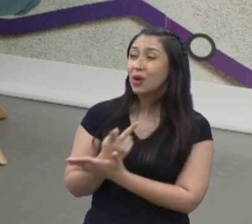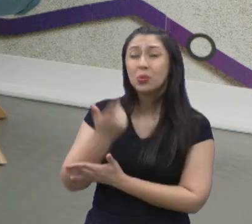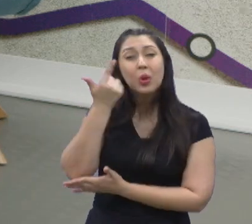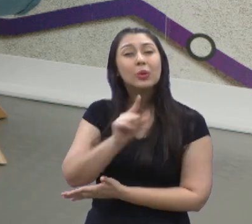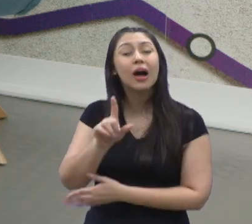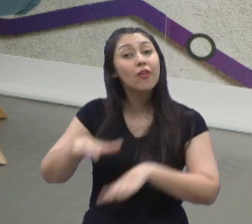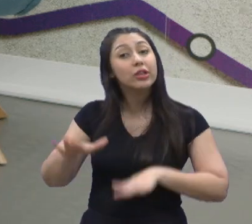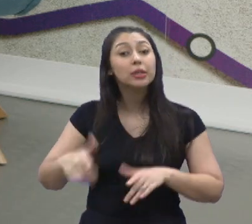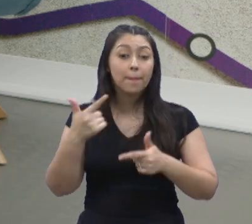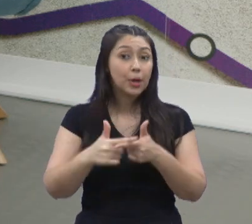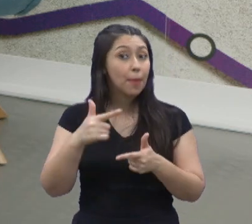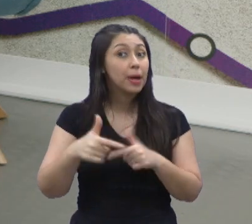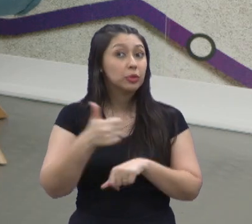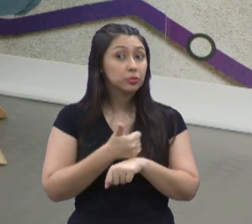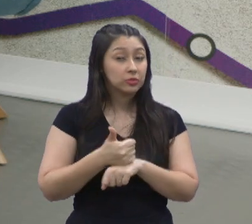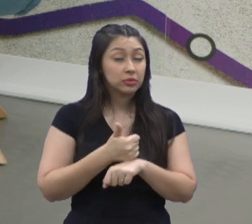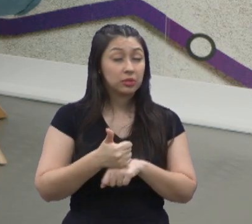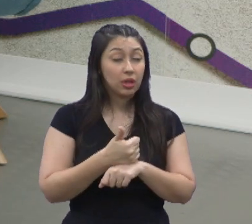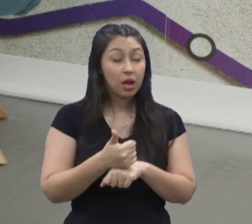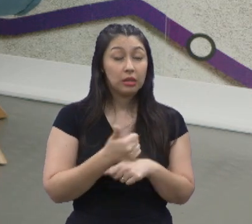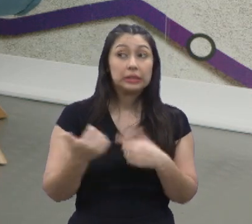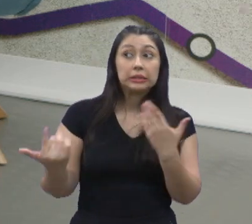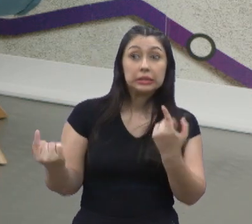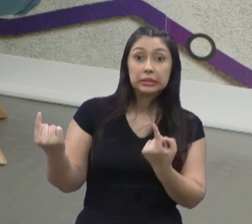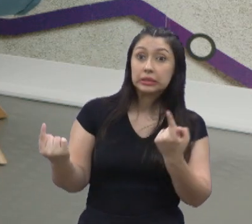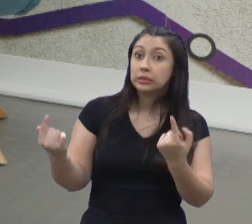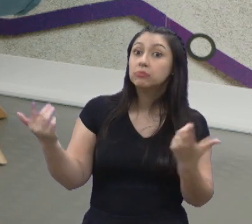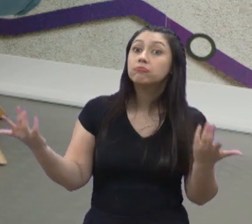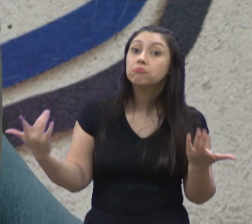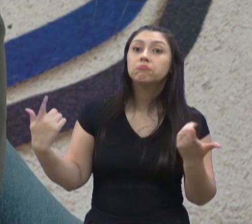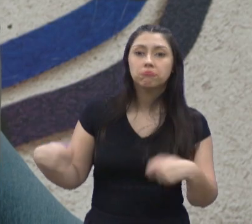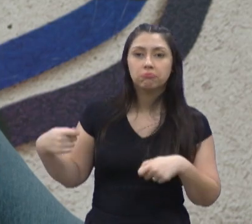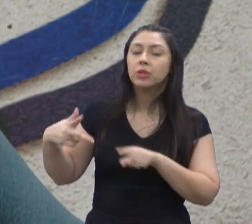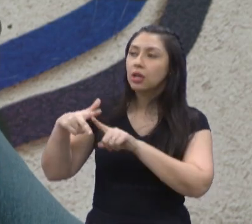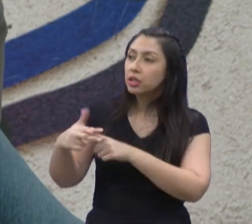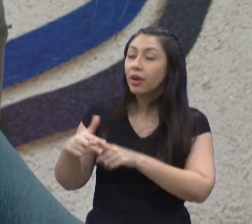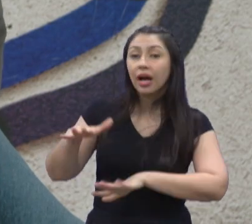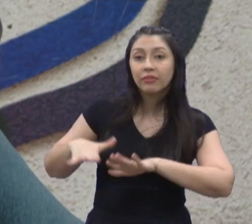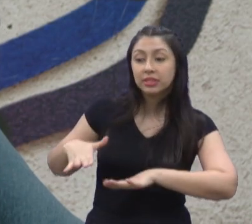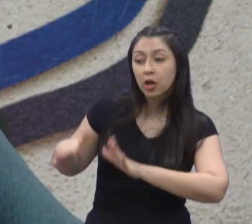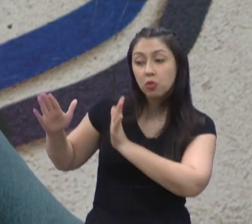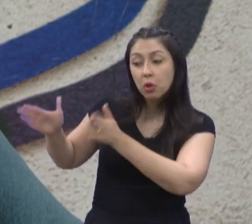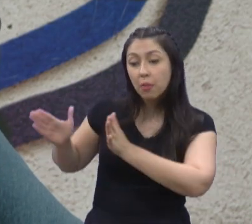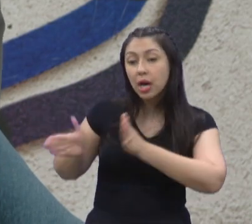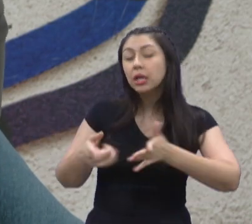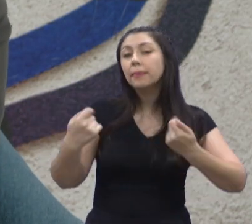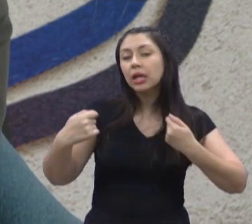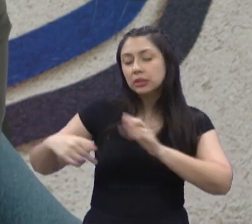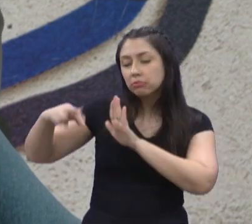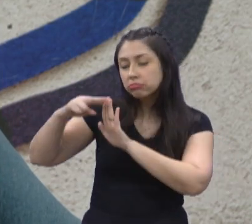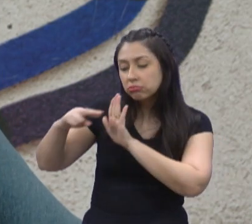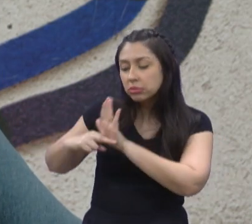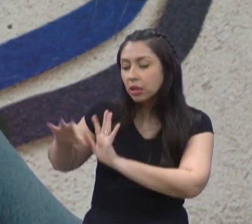ser problema do vendedor. Algum dos lados tem problema. E aí precisa resolver. Se é processo, tem que corrigir todo o processo. E